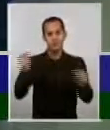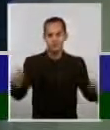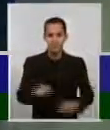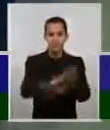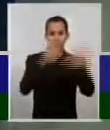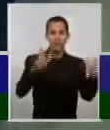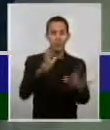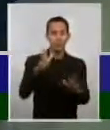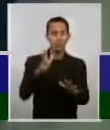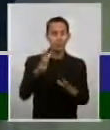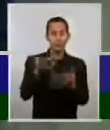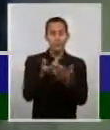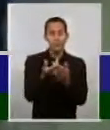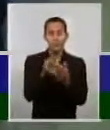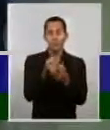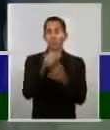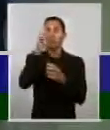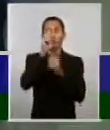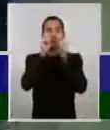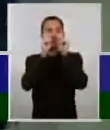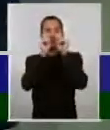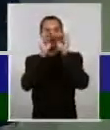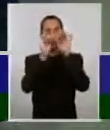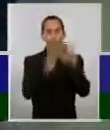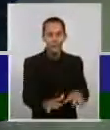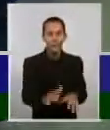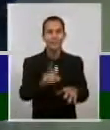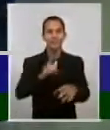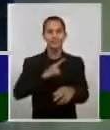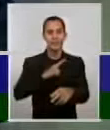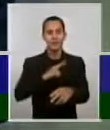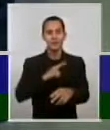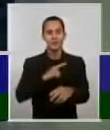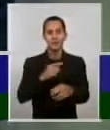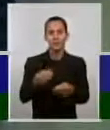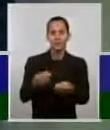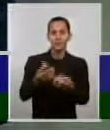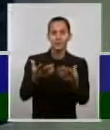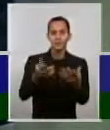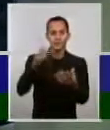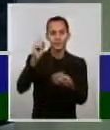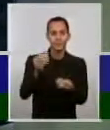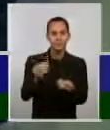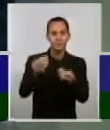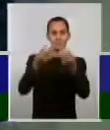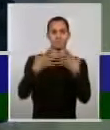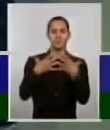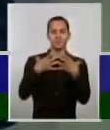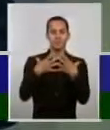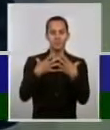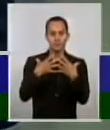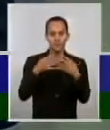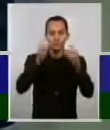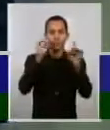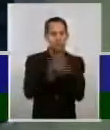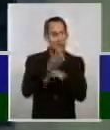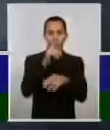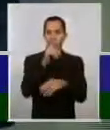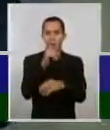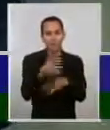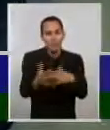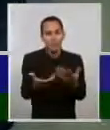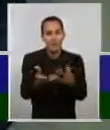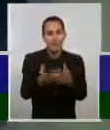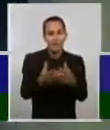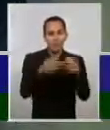que é um dom, é uma bênção, uma dádiva que Deus nos entregou prontinha já, e